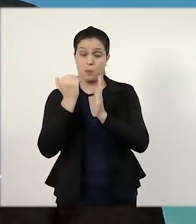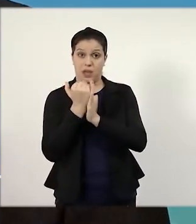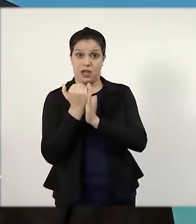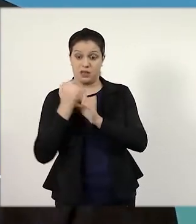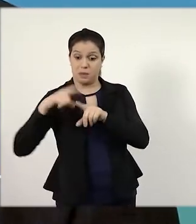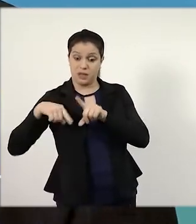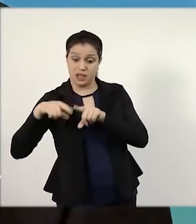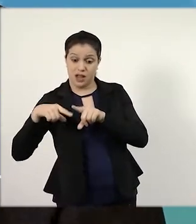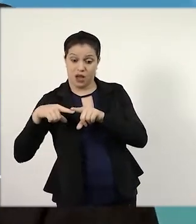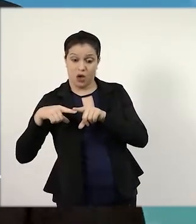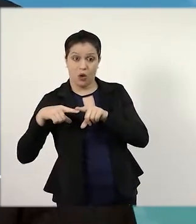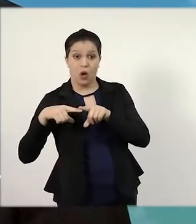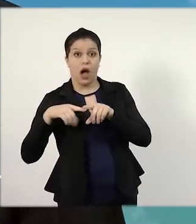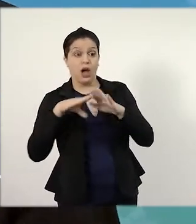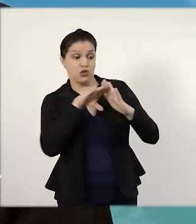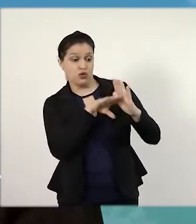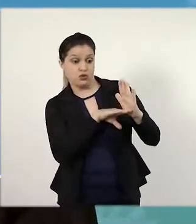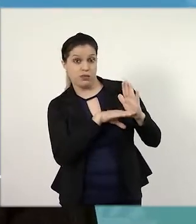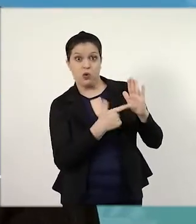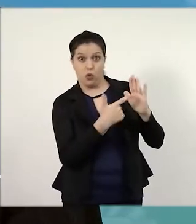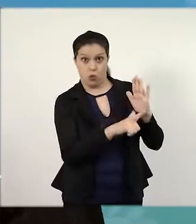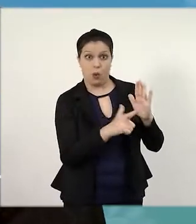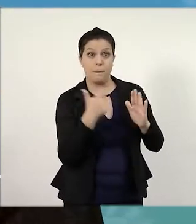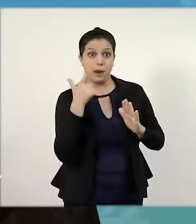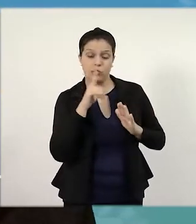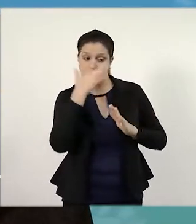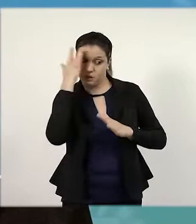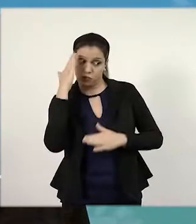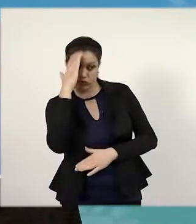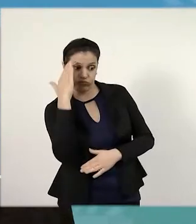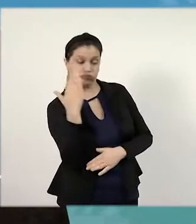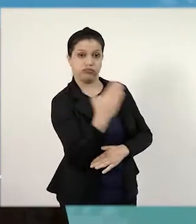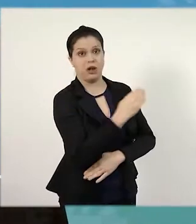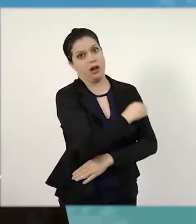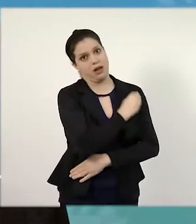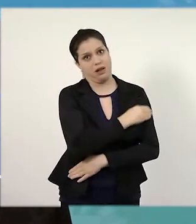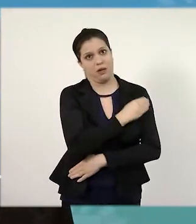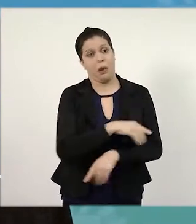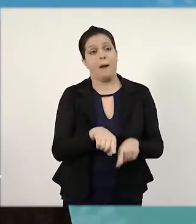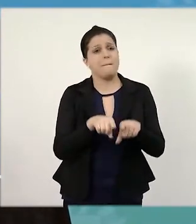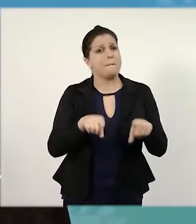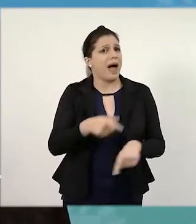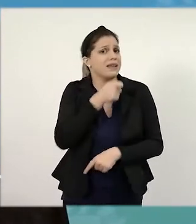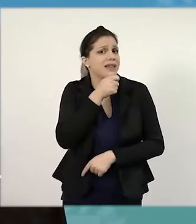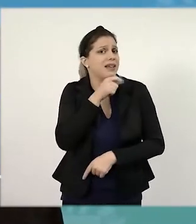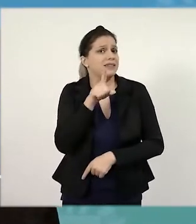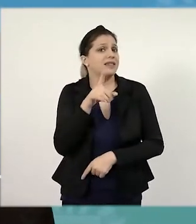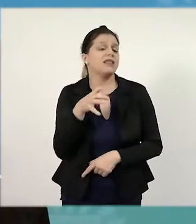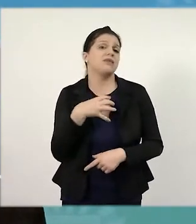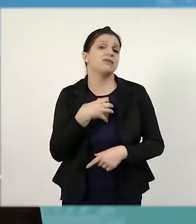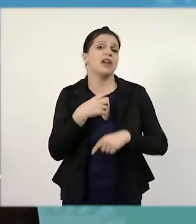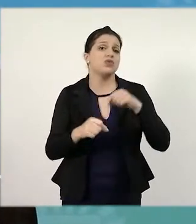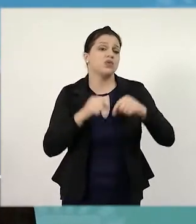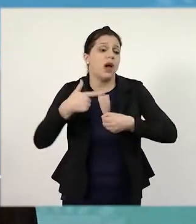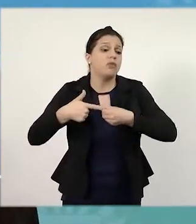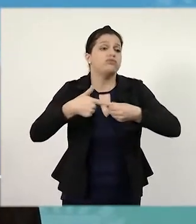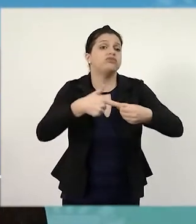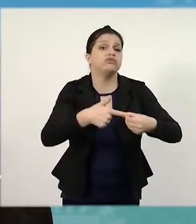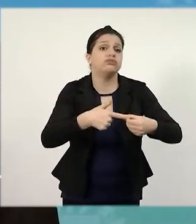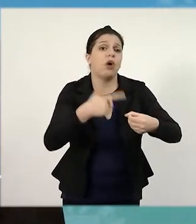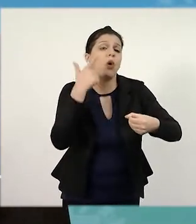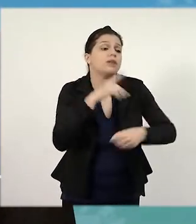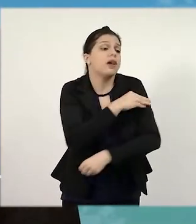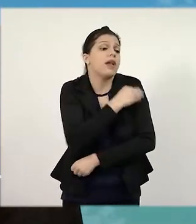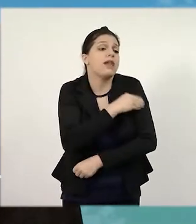produto, diminui no outro para poder levar a população a consumir mais o outro. De fato, a gente está tendo um questionamento porque não chegou na bomba